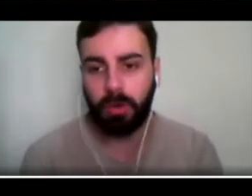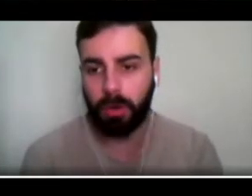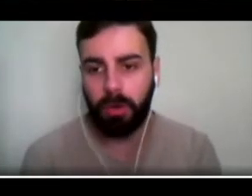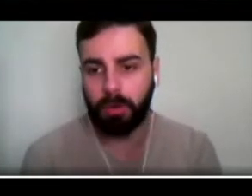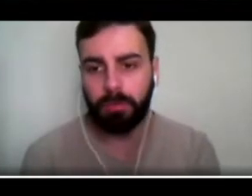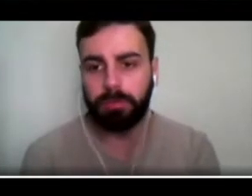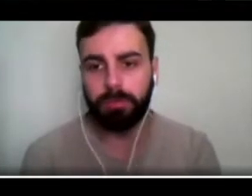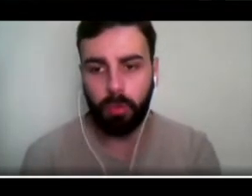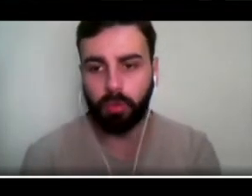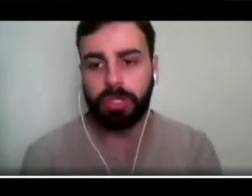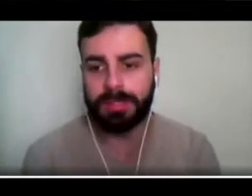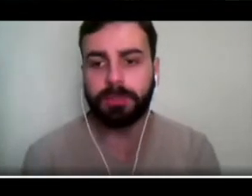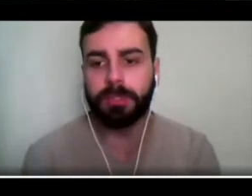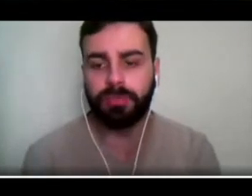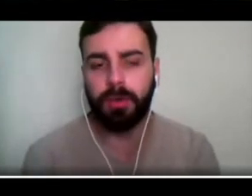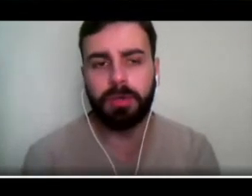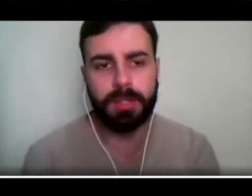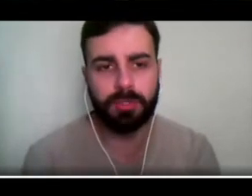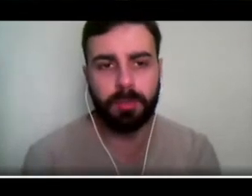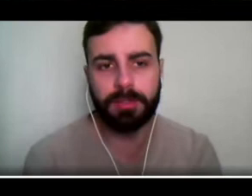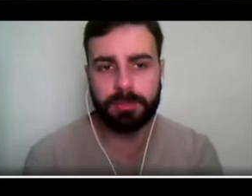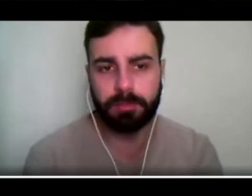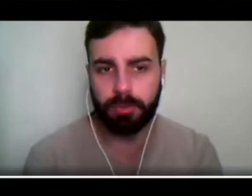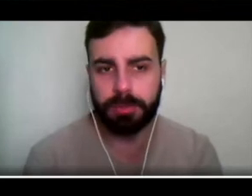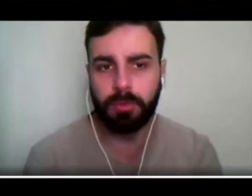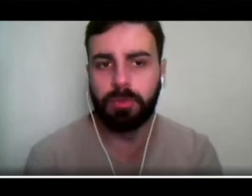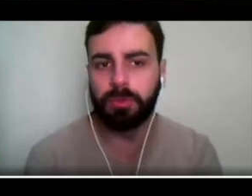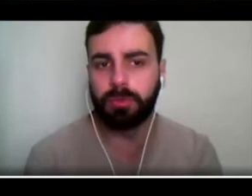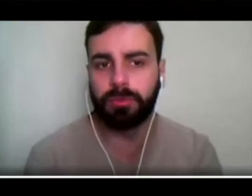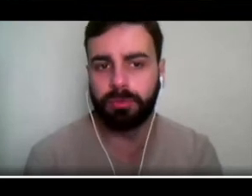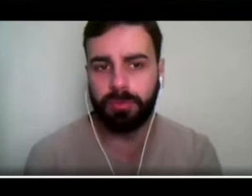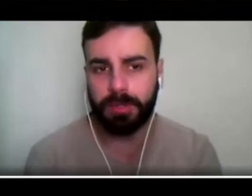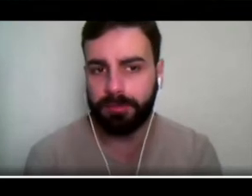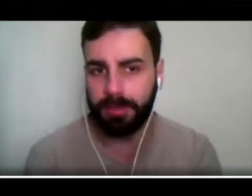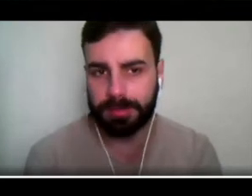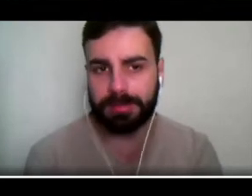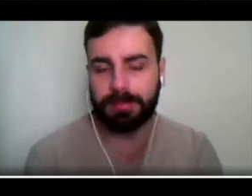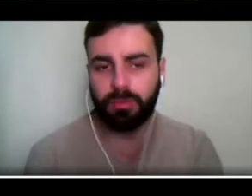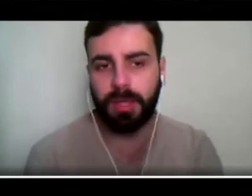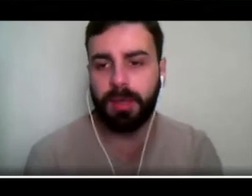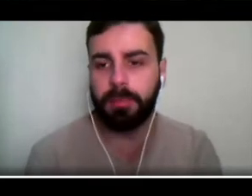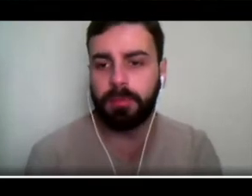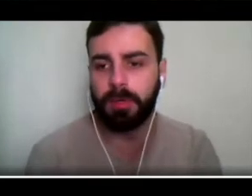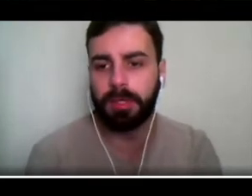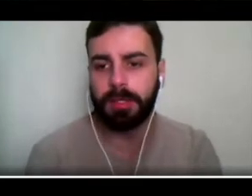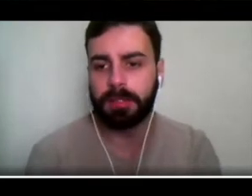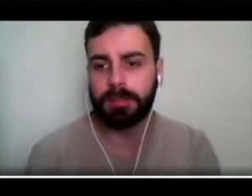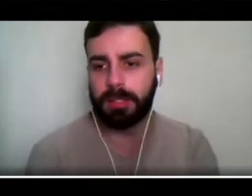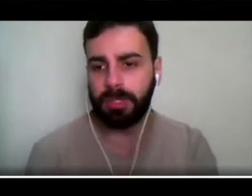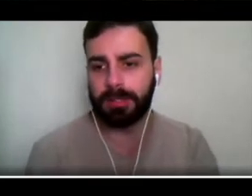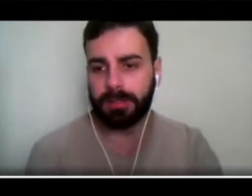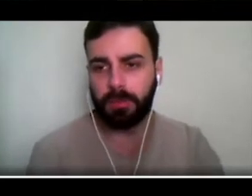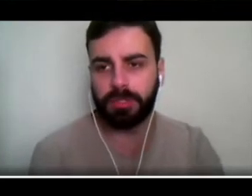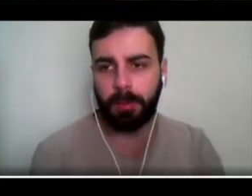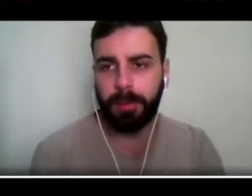utilizo esse mesmo valor, 3 metros por segundo, vezes tempo, na direção e chapéu, é